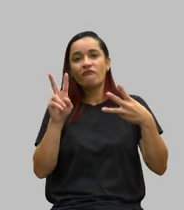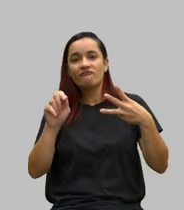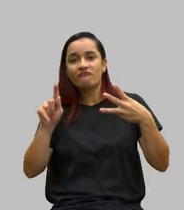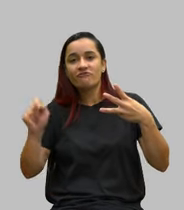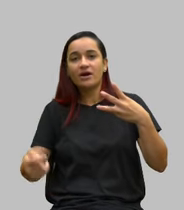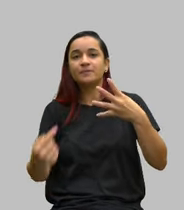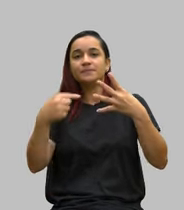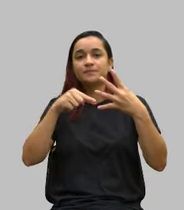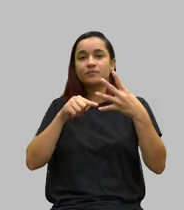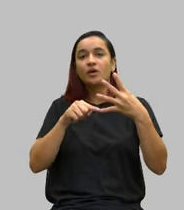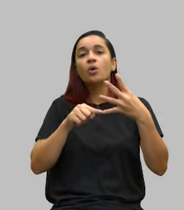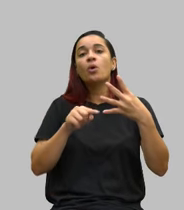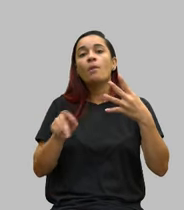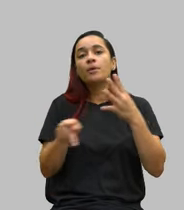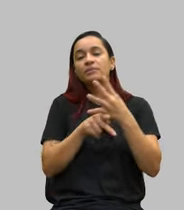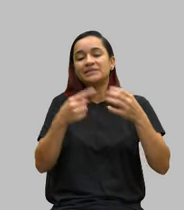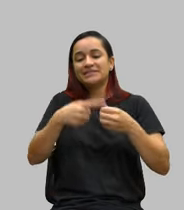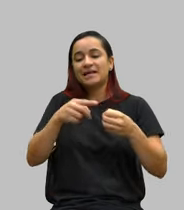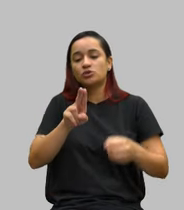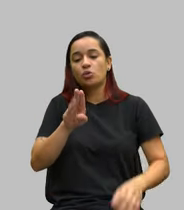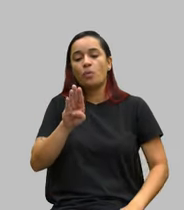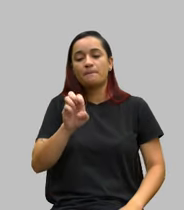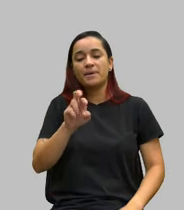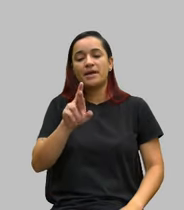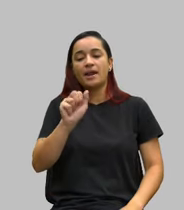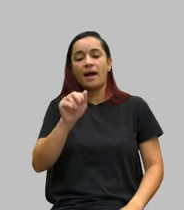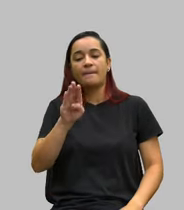sócio educativo de Uberaba mais 42